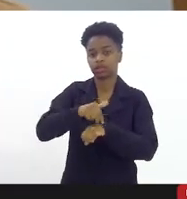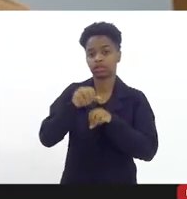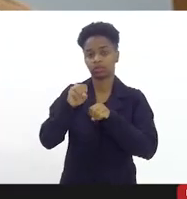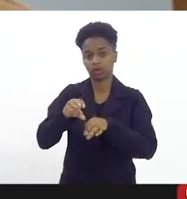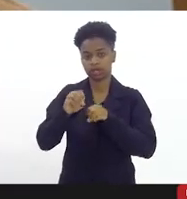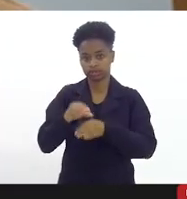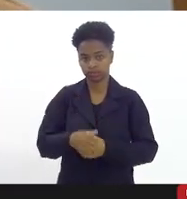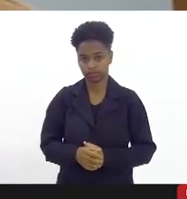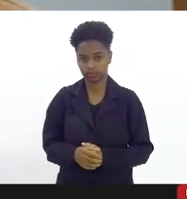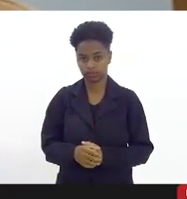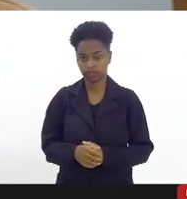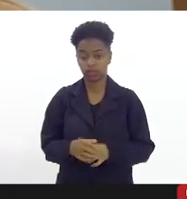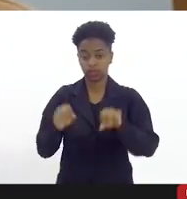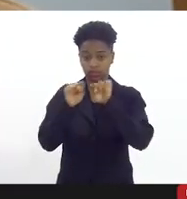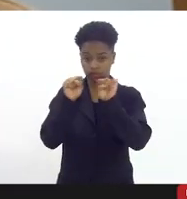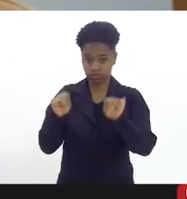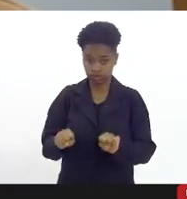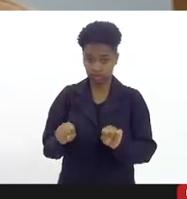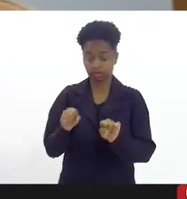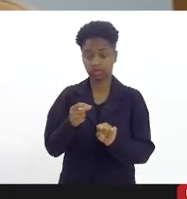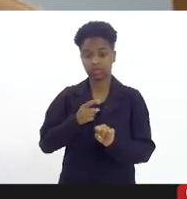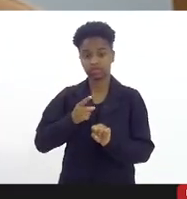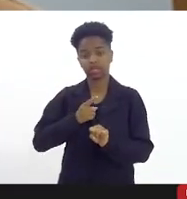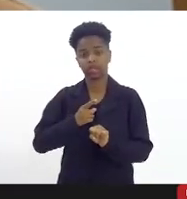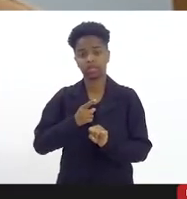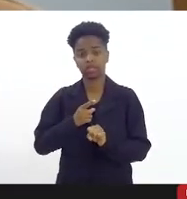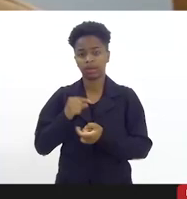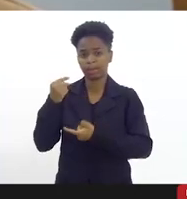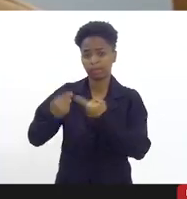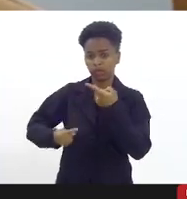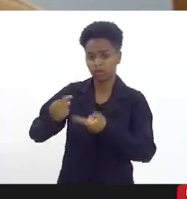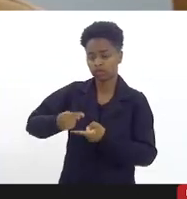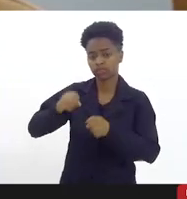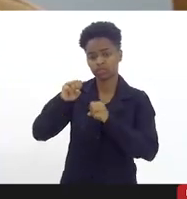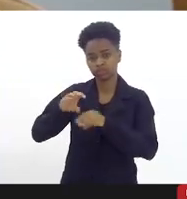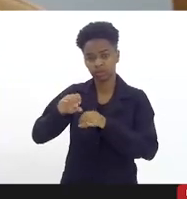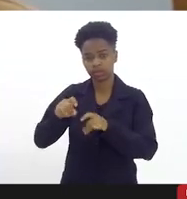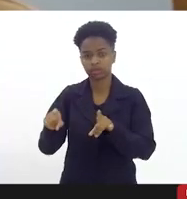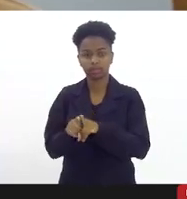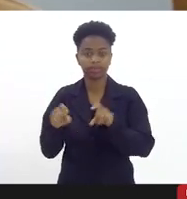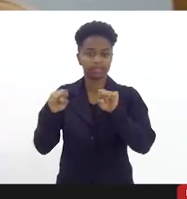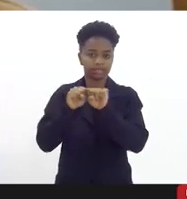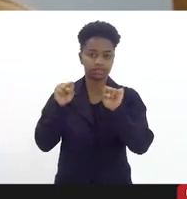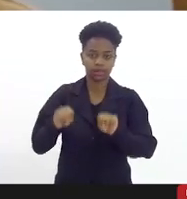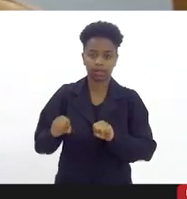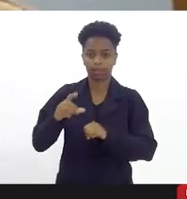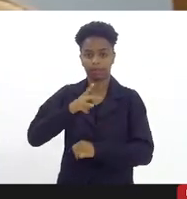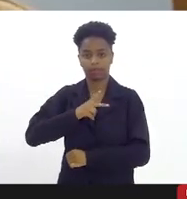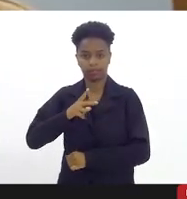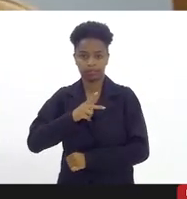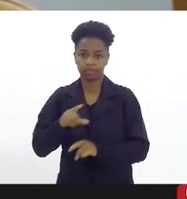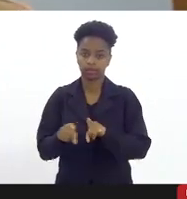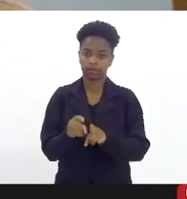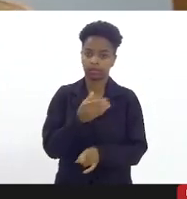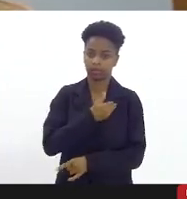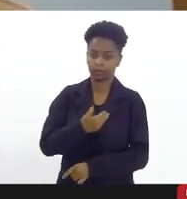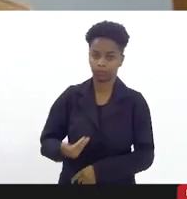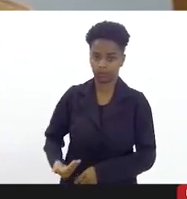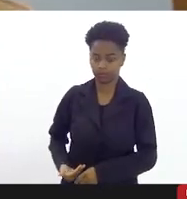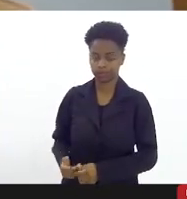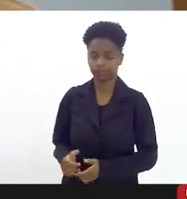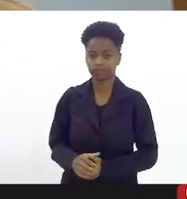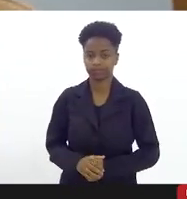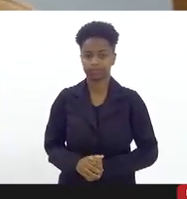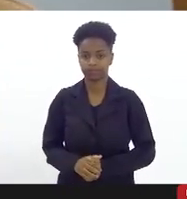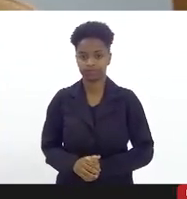um sistema que constituem toda a política educacional brasileiro sistemas públicos e privados na nossa posição